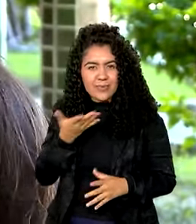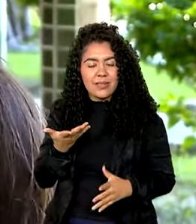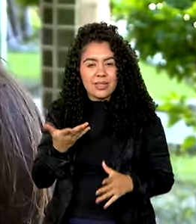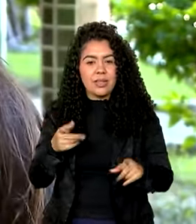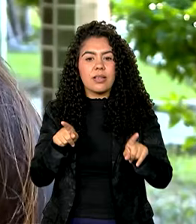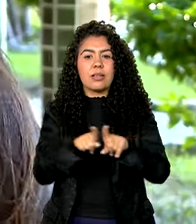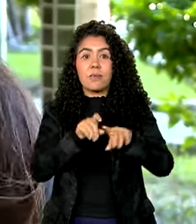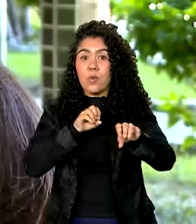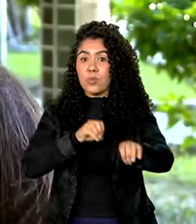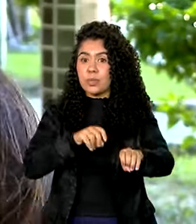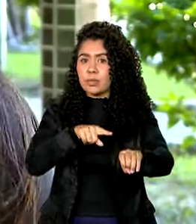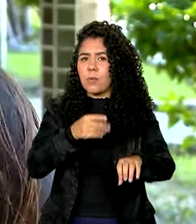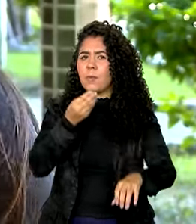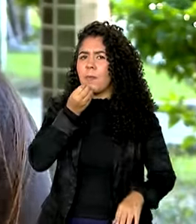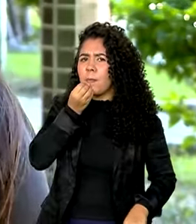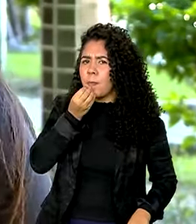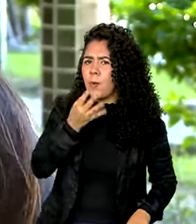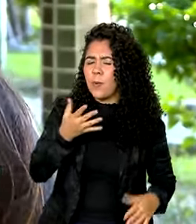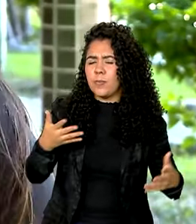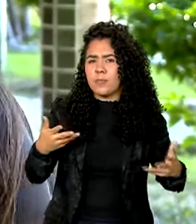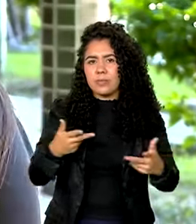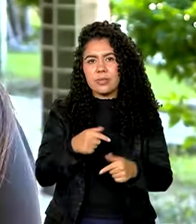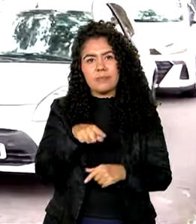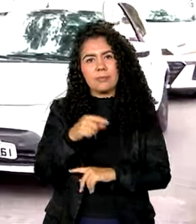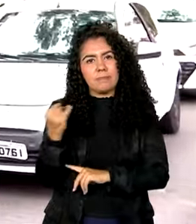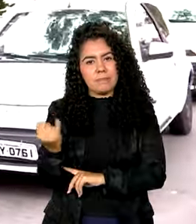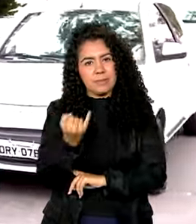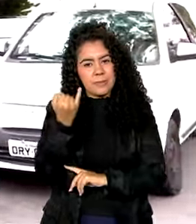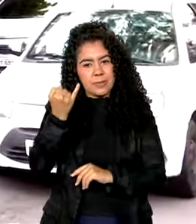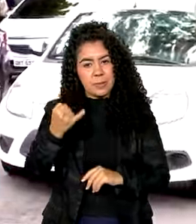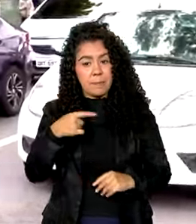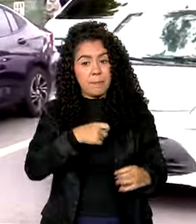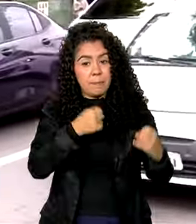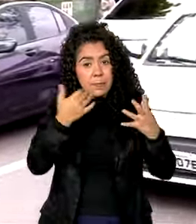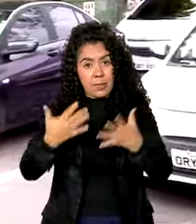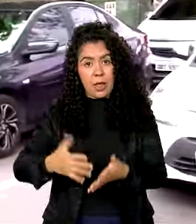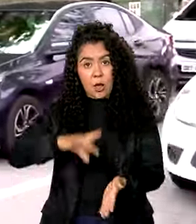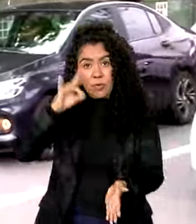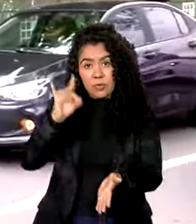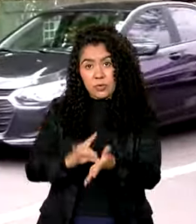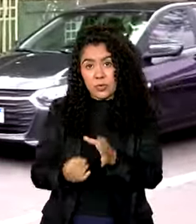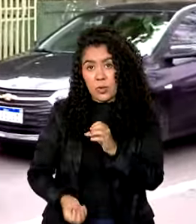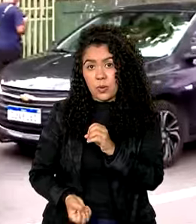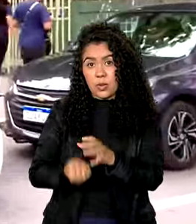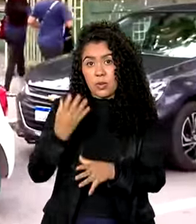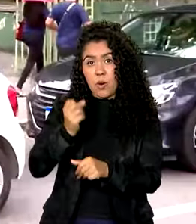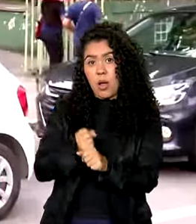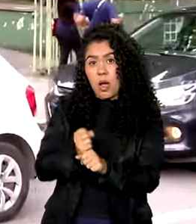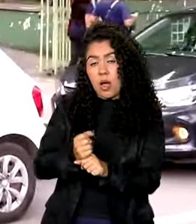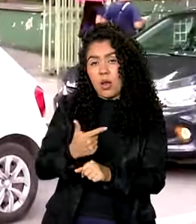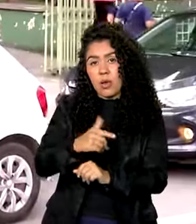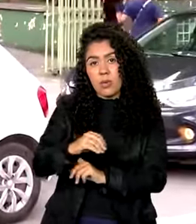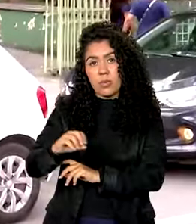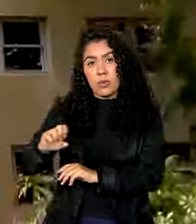também é muito bom e eu acho que isso é muito importante. Criado oficialmente em 2008 pela Lei